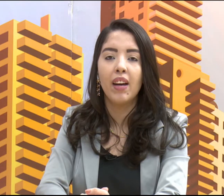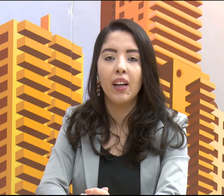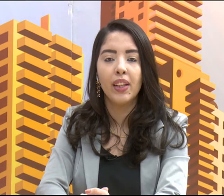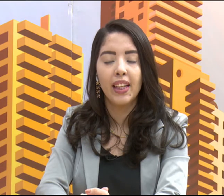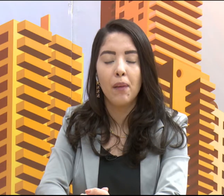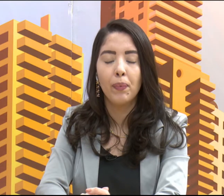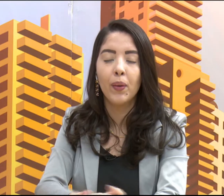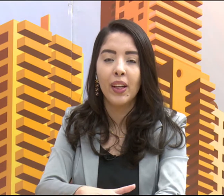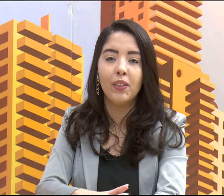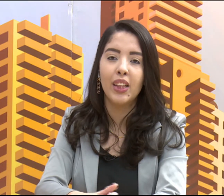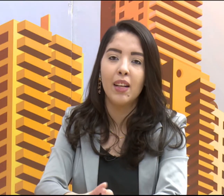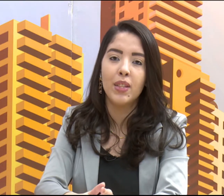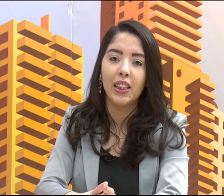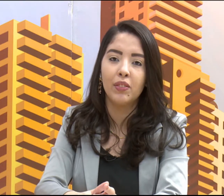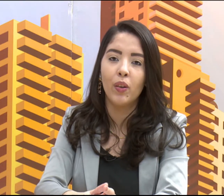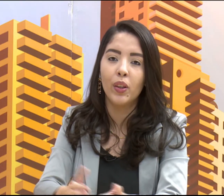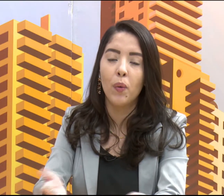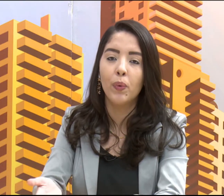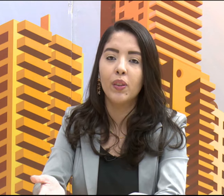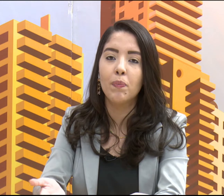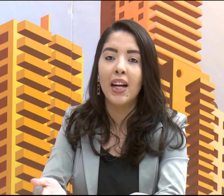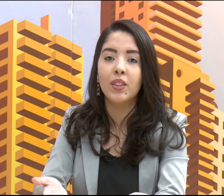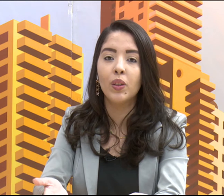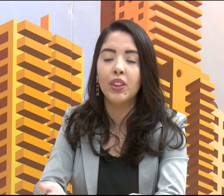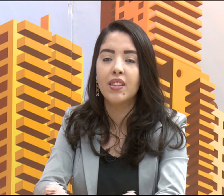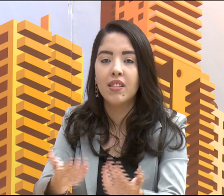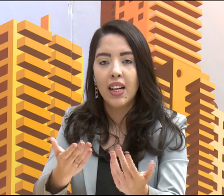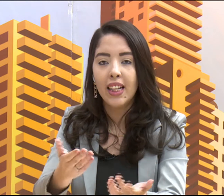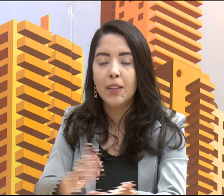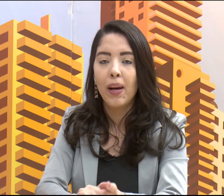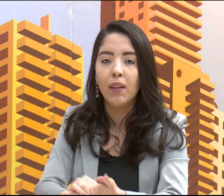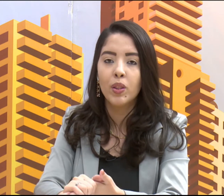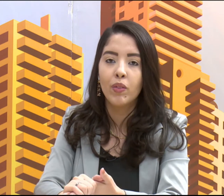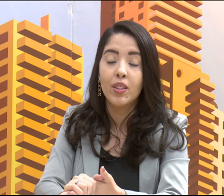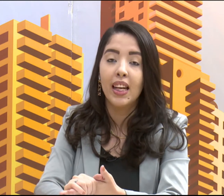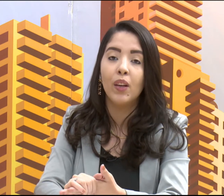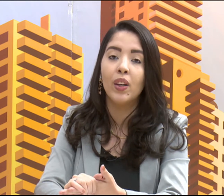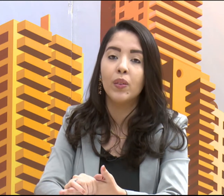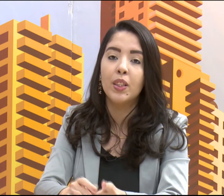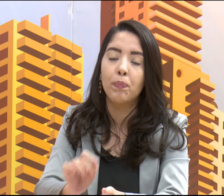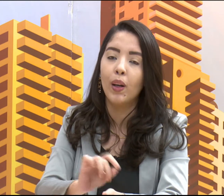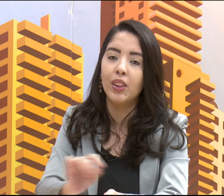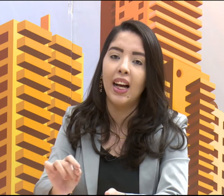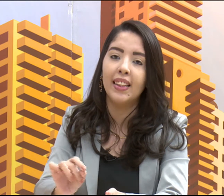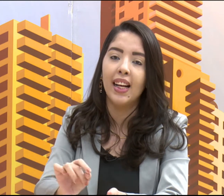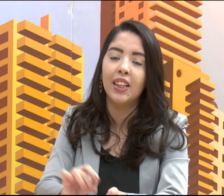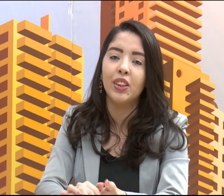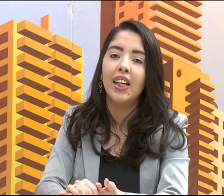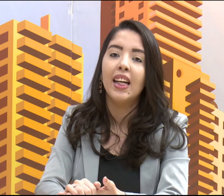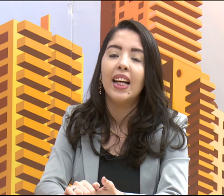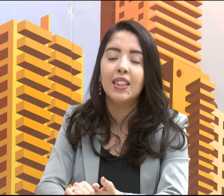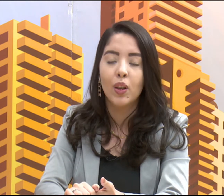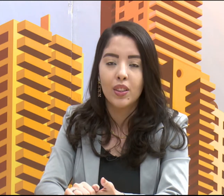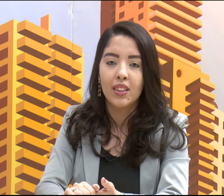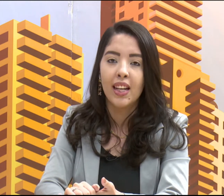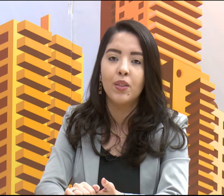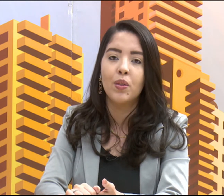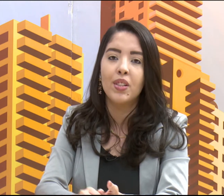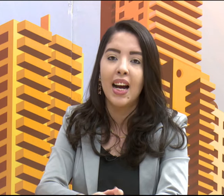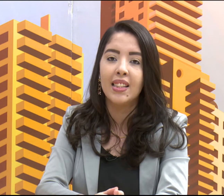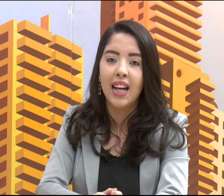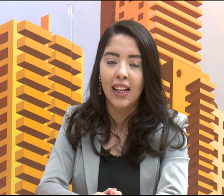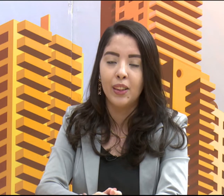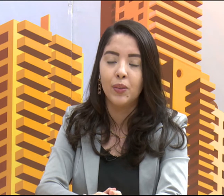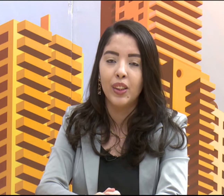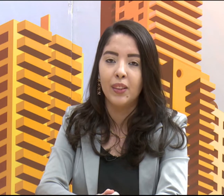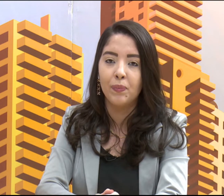intervalo e daqui a pouquinho estaremos aqui de volta com muito mais notícias esperamos você enquanto isso pode ir lá interagir nas nossas redes